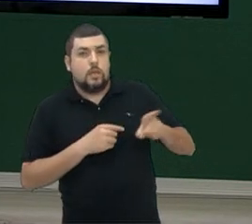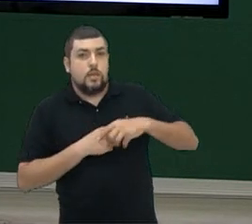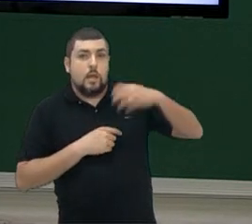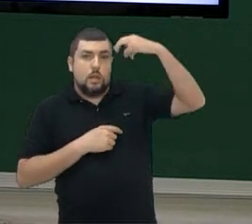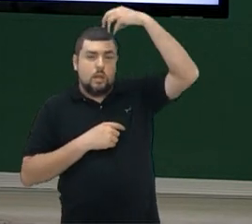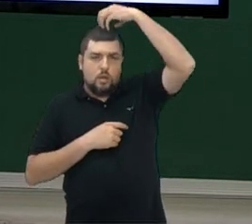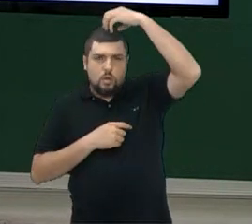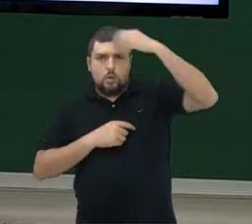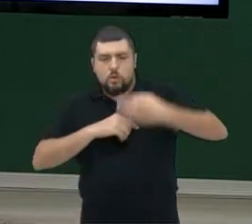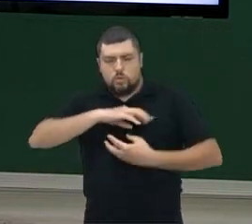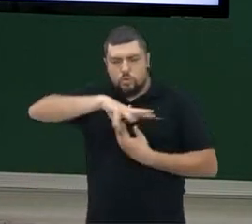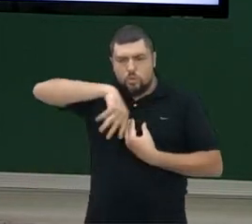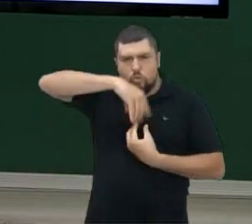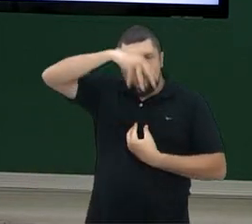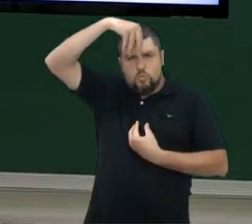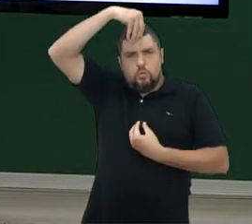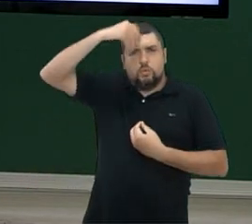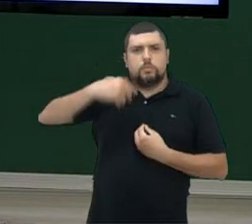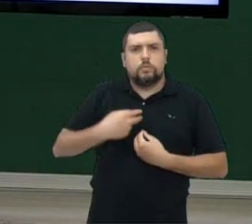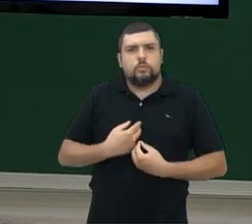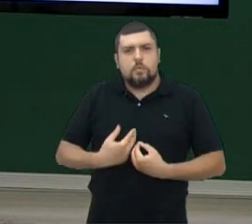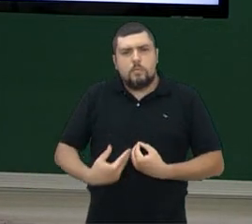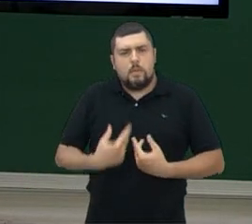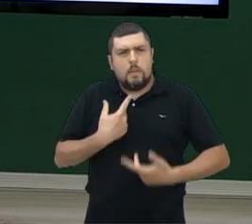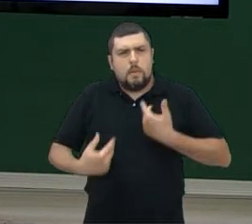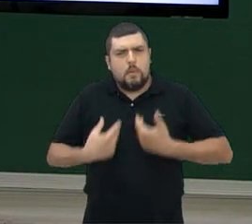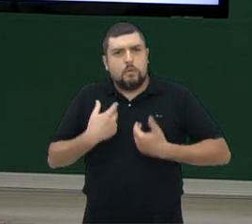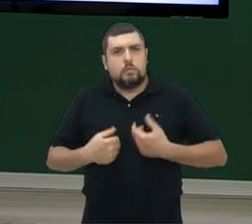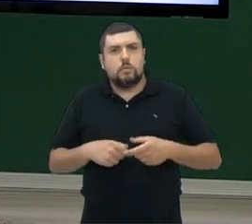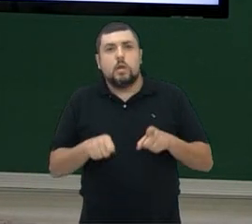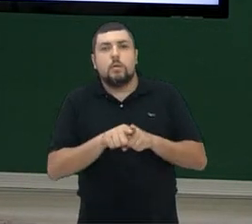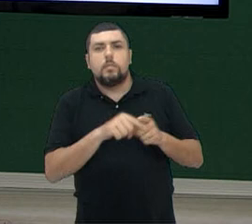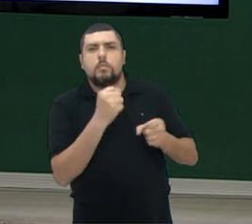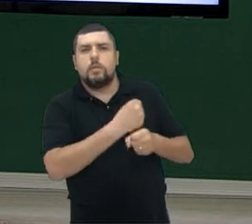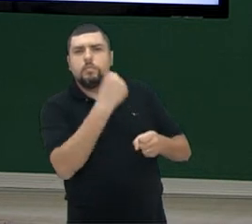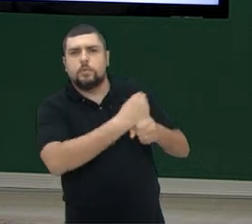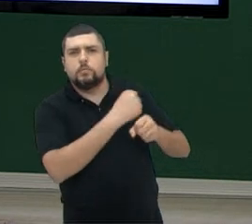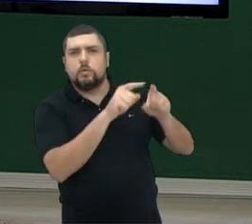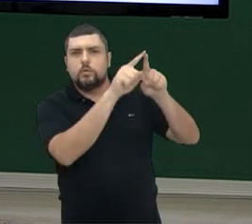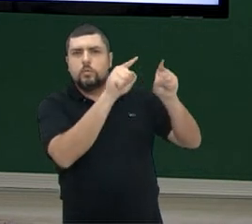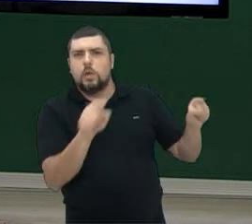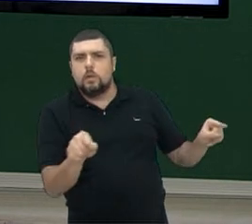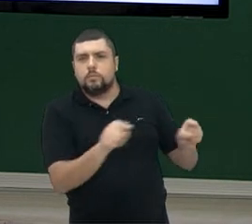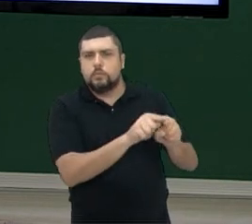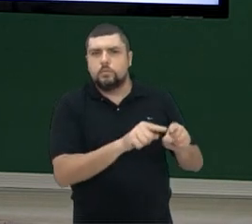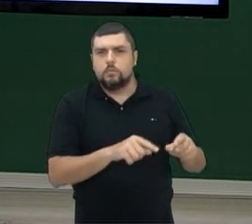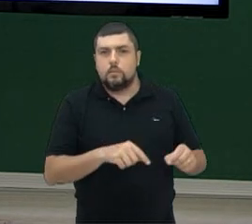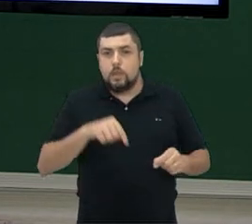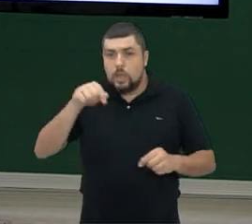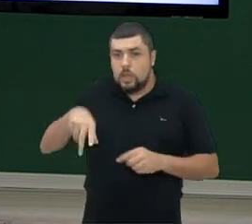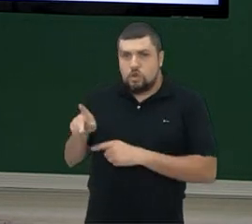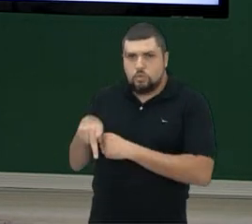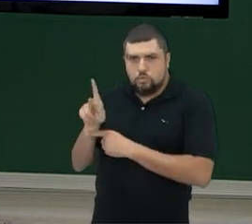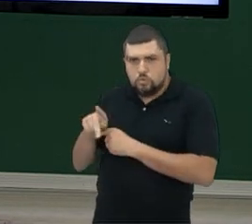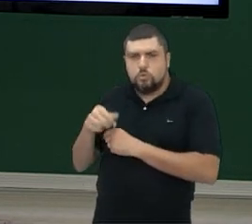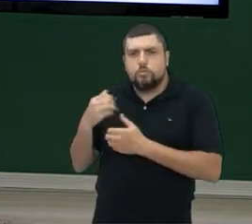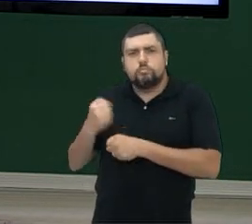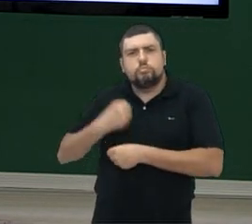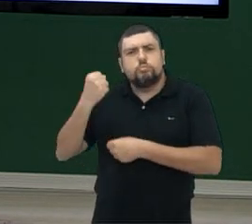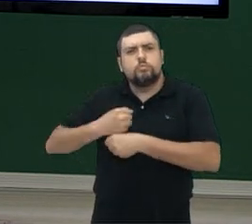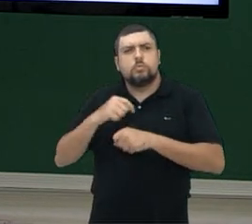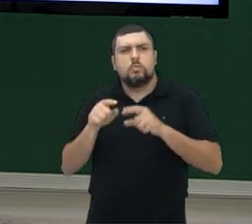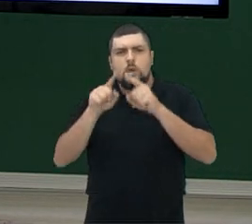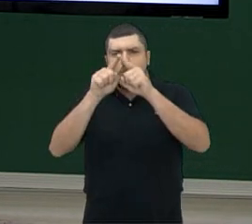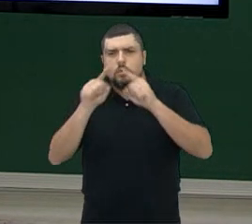também construíram pirâmides que são diferentes das pirâmides egípcias, com características próprias, mas que